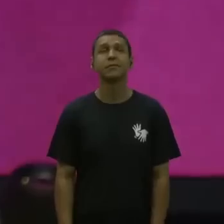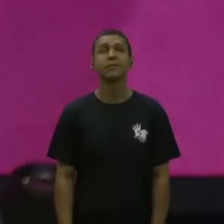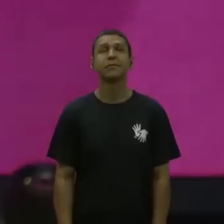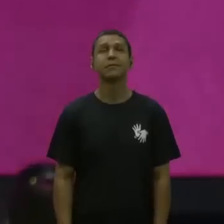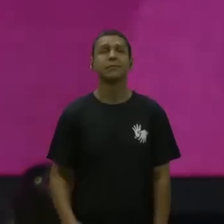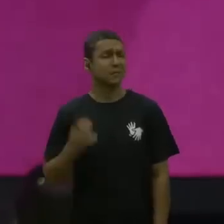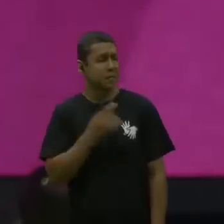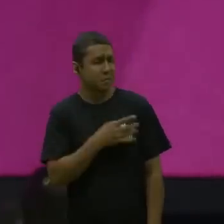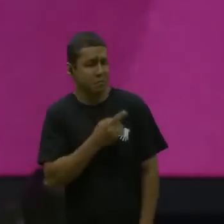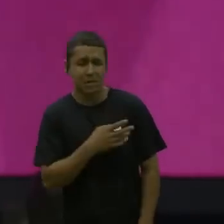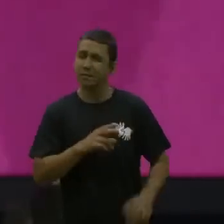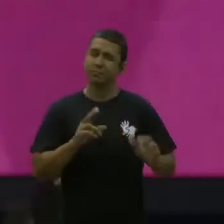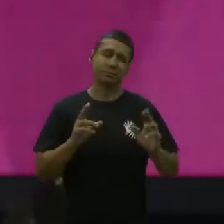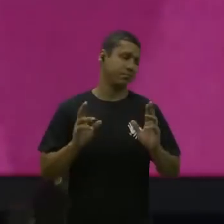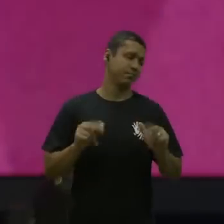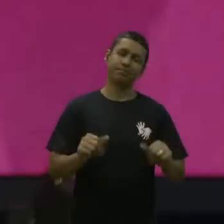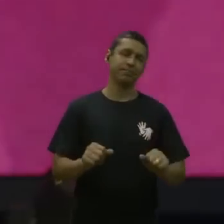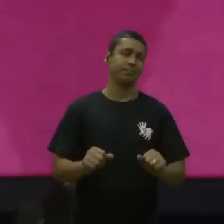Sem medo,